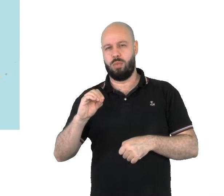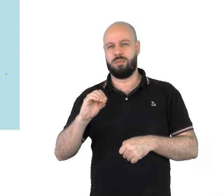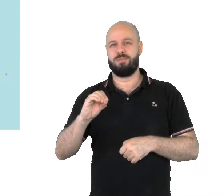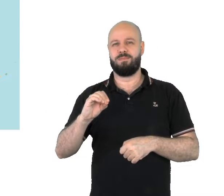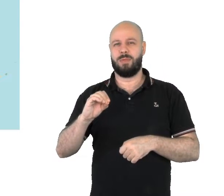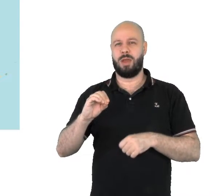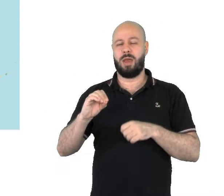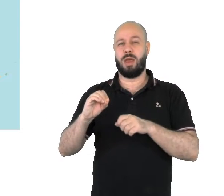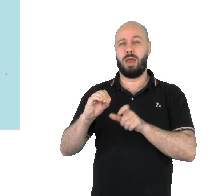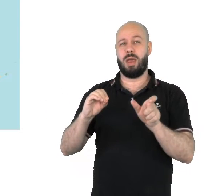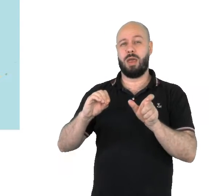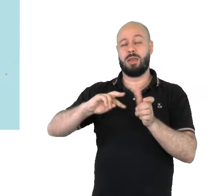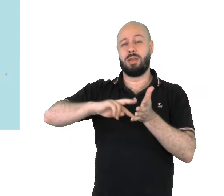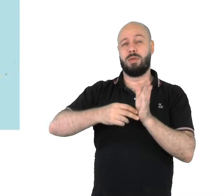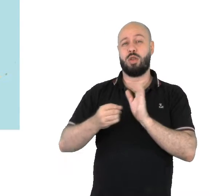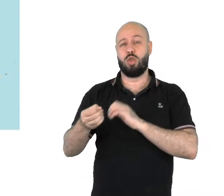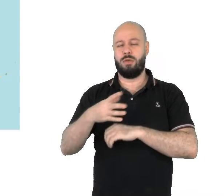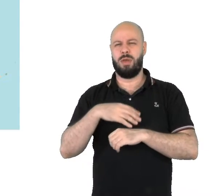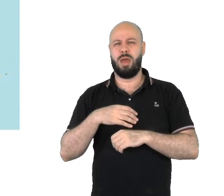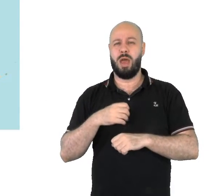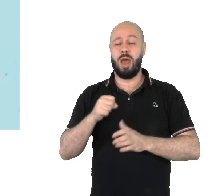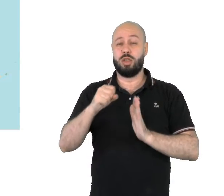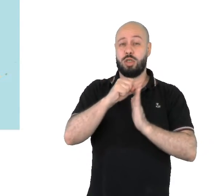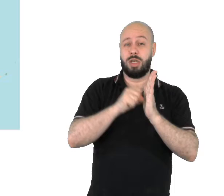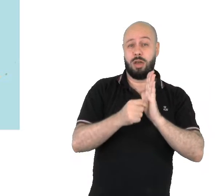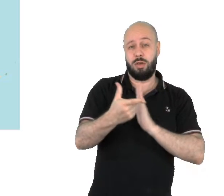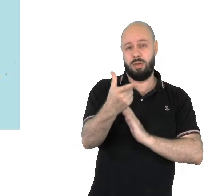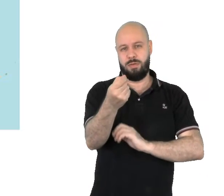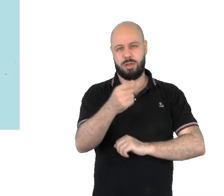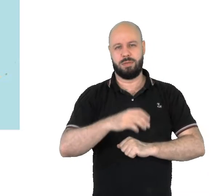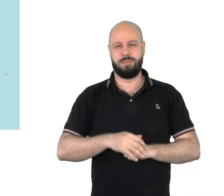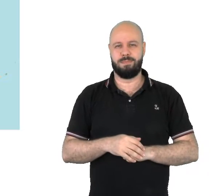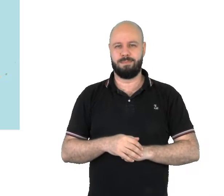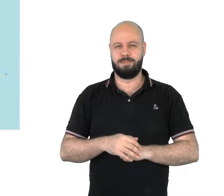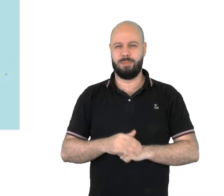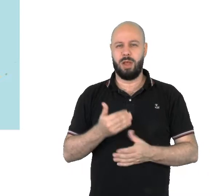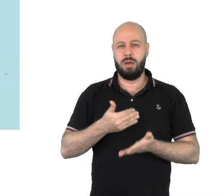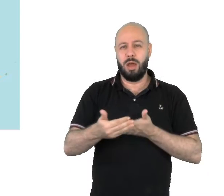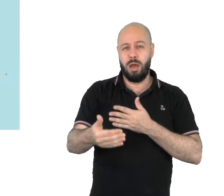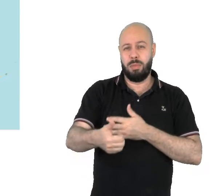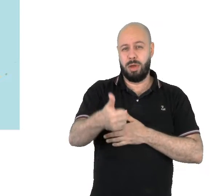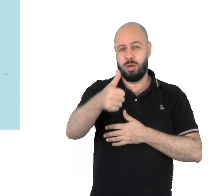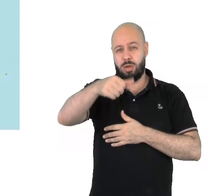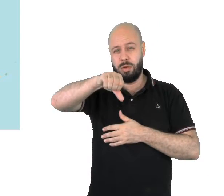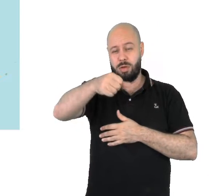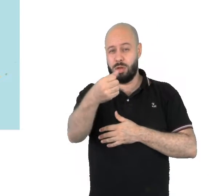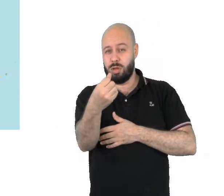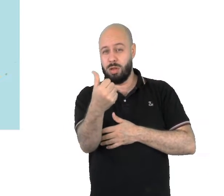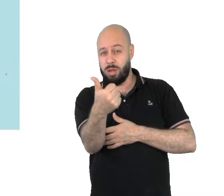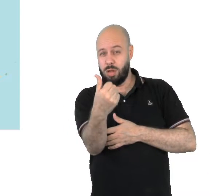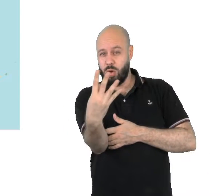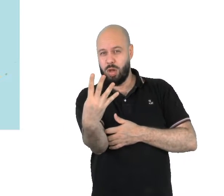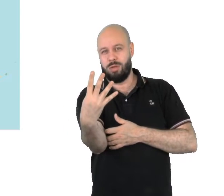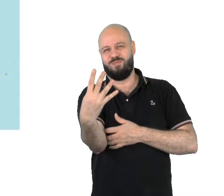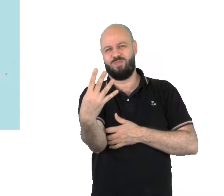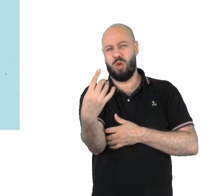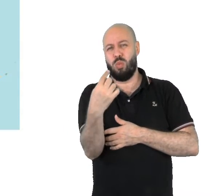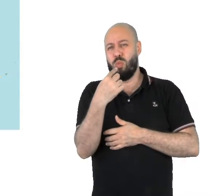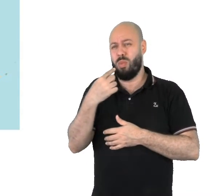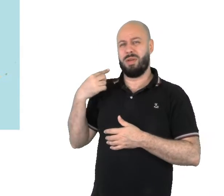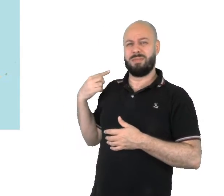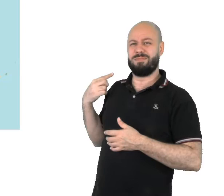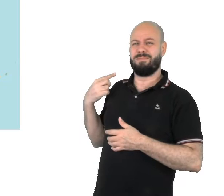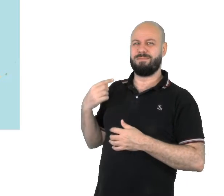colonização, e ela vem no século XX, tá, pessoal? A partir de 1914, olha só que recente,